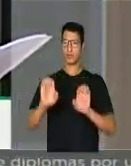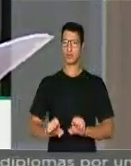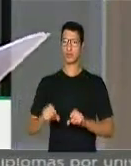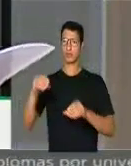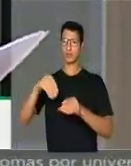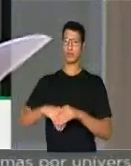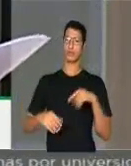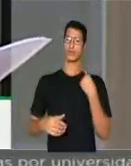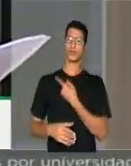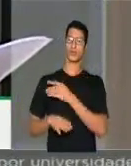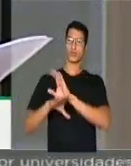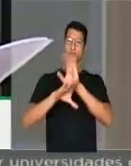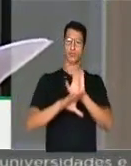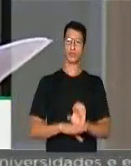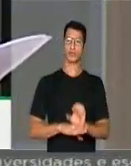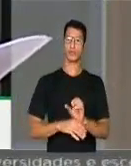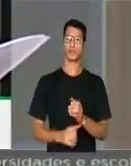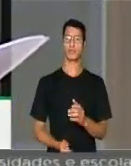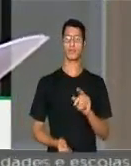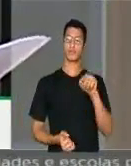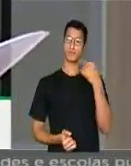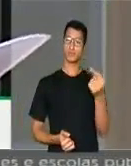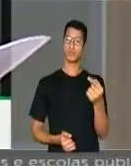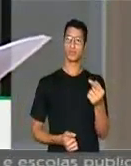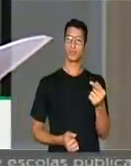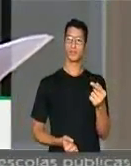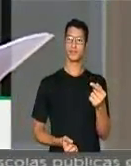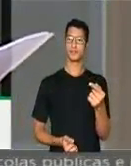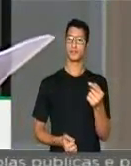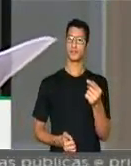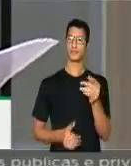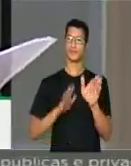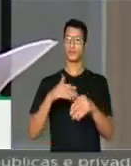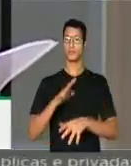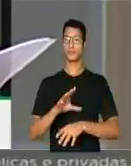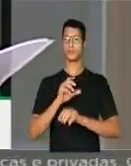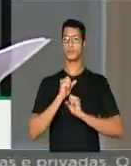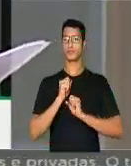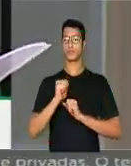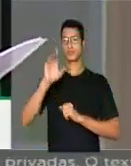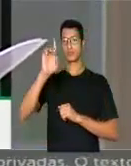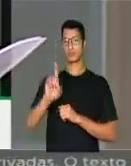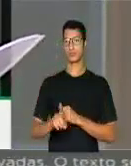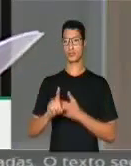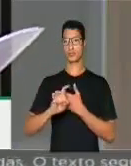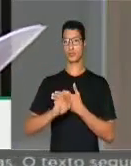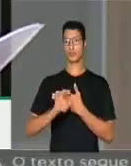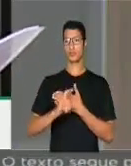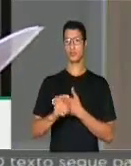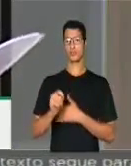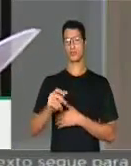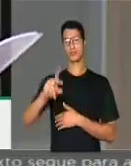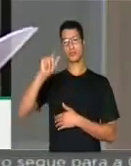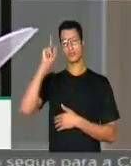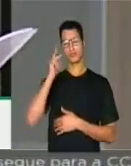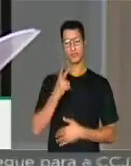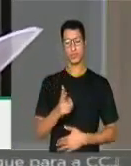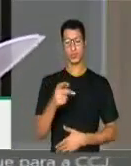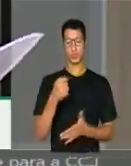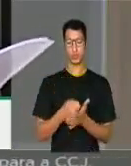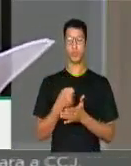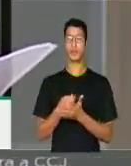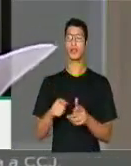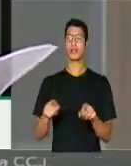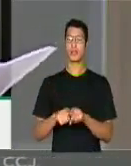Infraestrutura no nosso estado. Depois, quando ele assumiu o cargo de diretor executivo, continuei as cobranças,